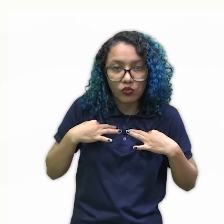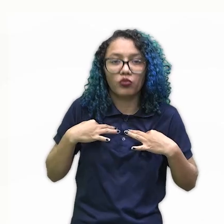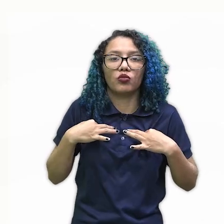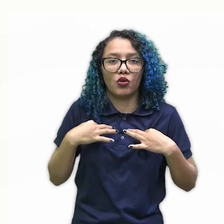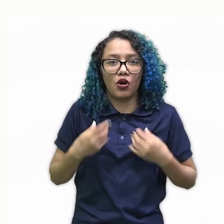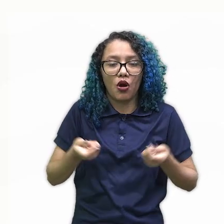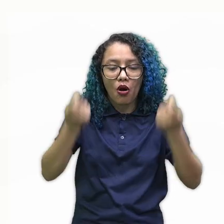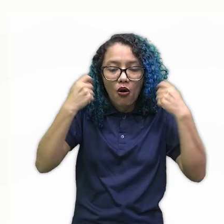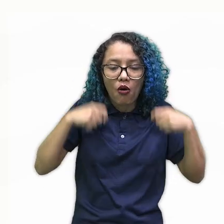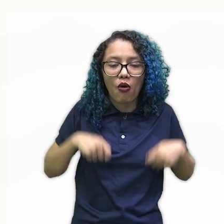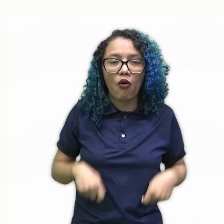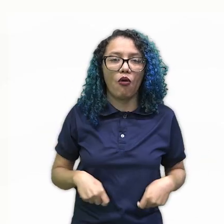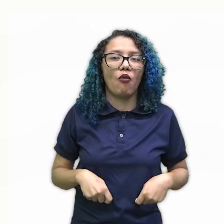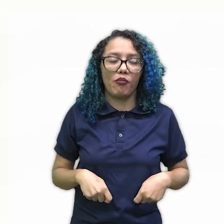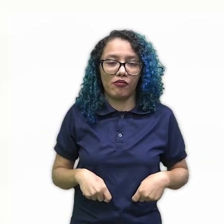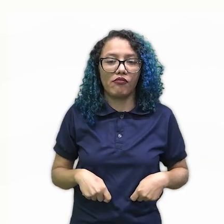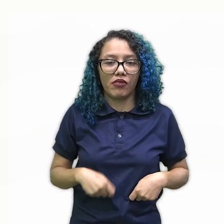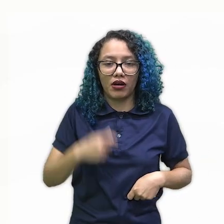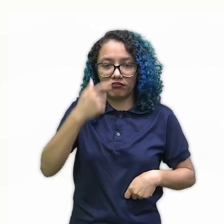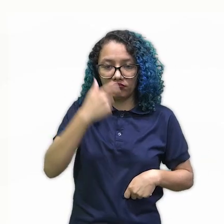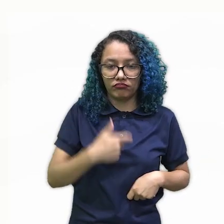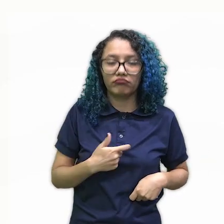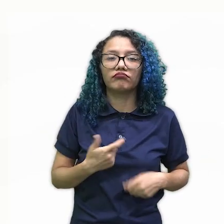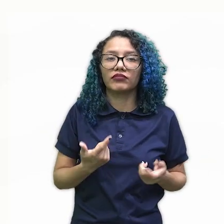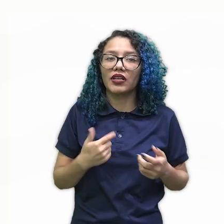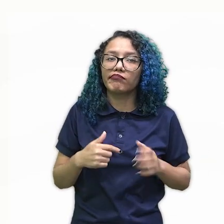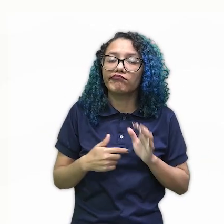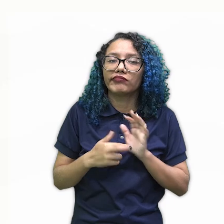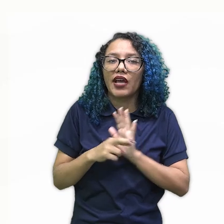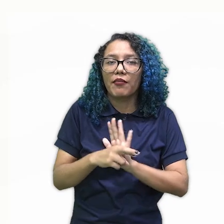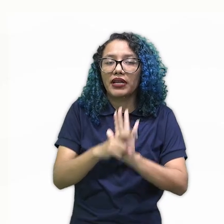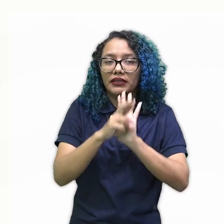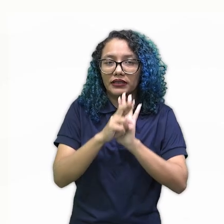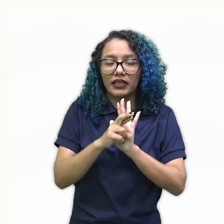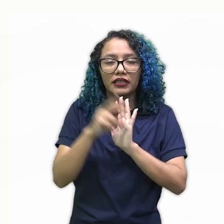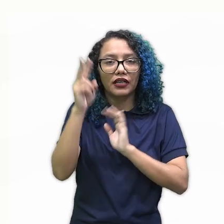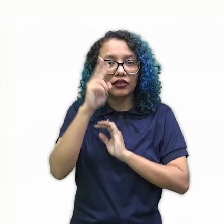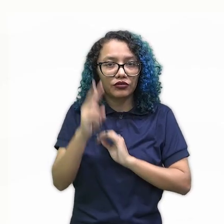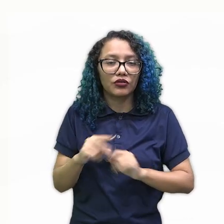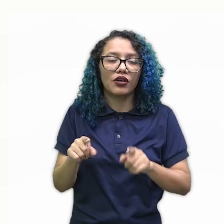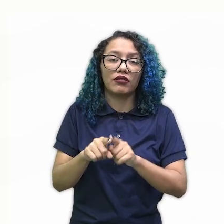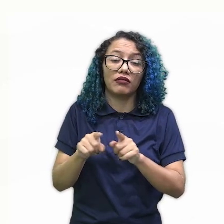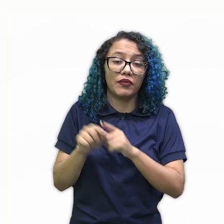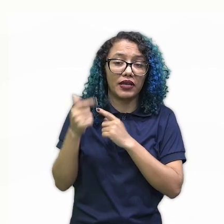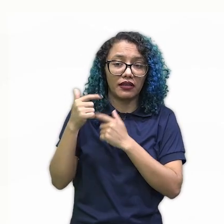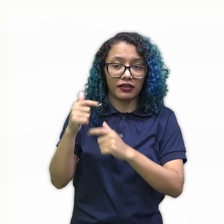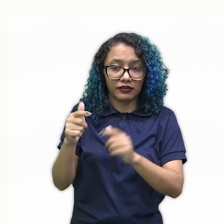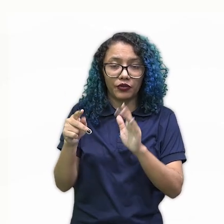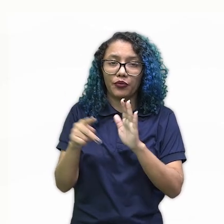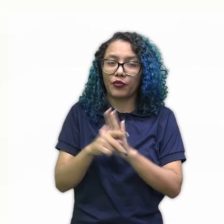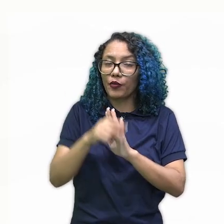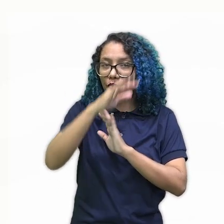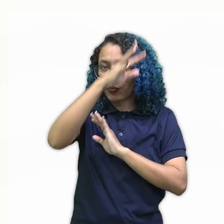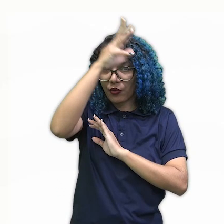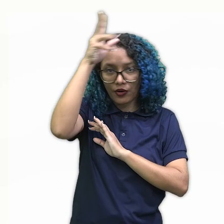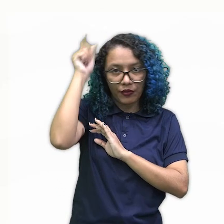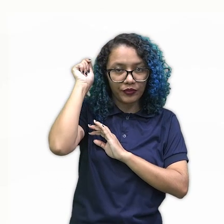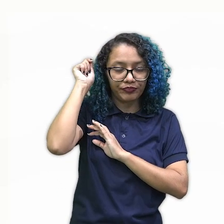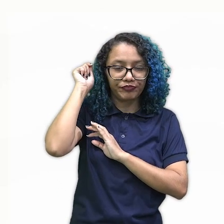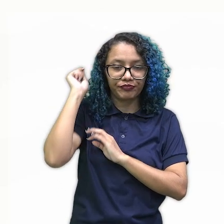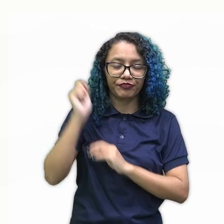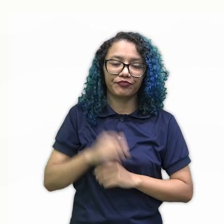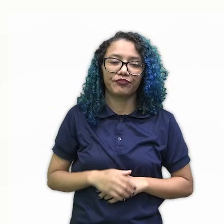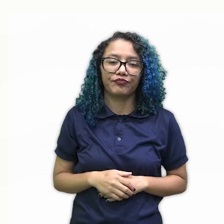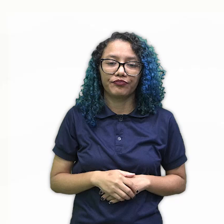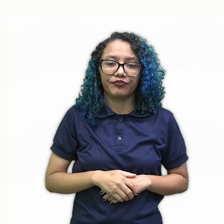reflete aí a história e a tradição do Amazonas, ok? Temos mais informações aqui sobre o